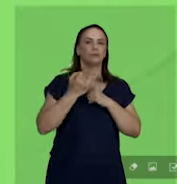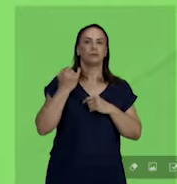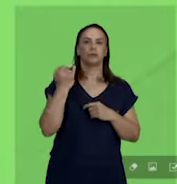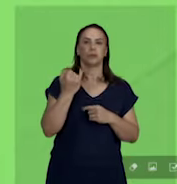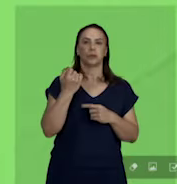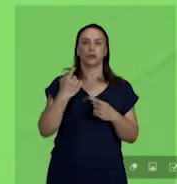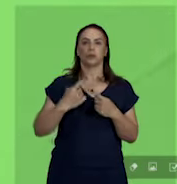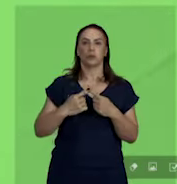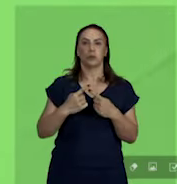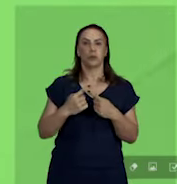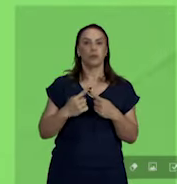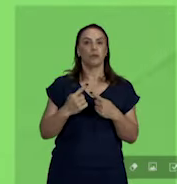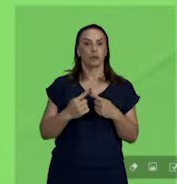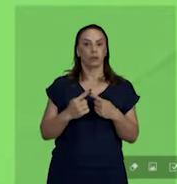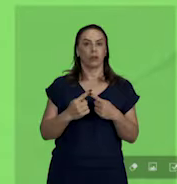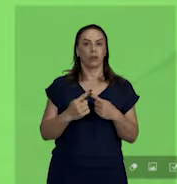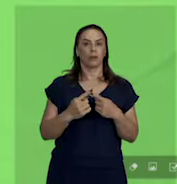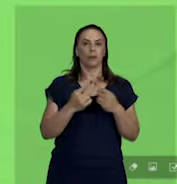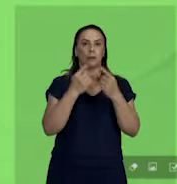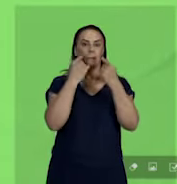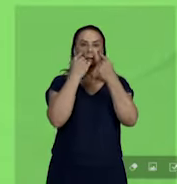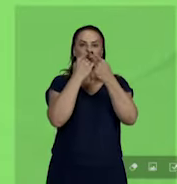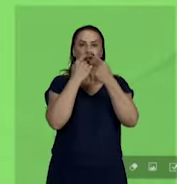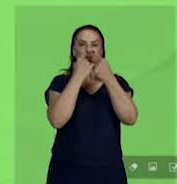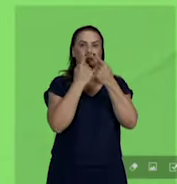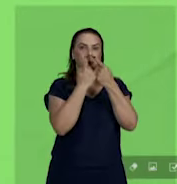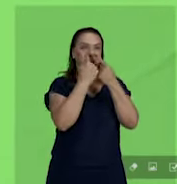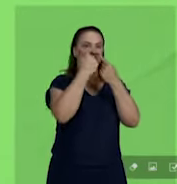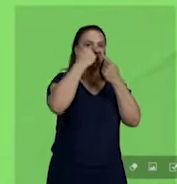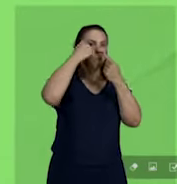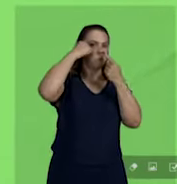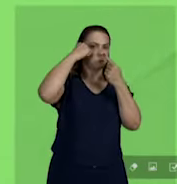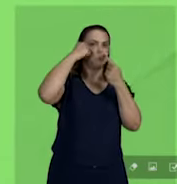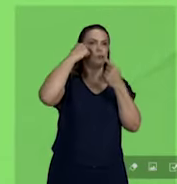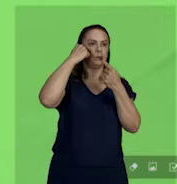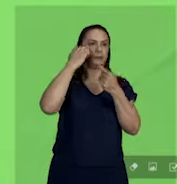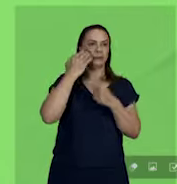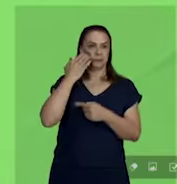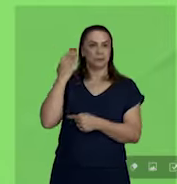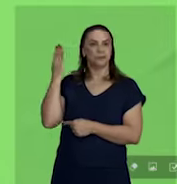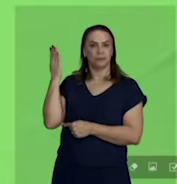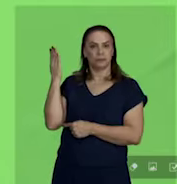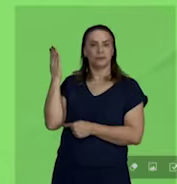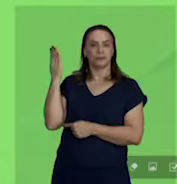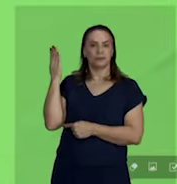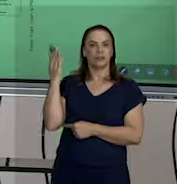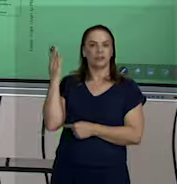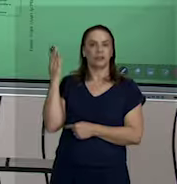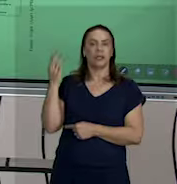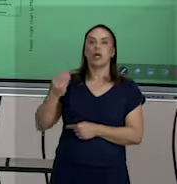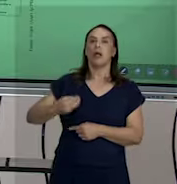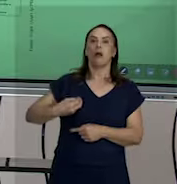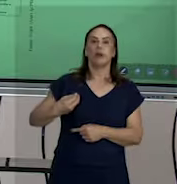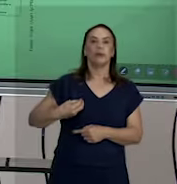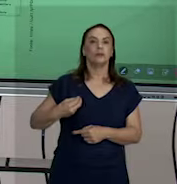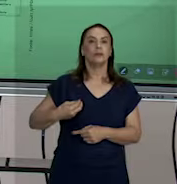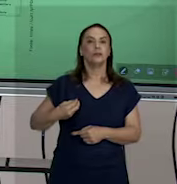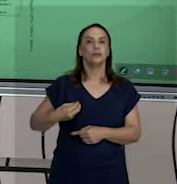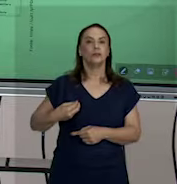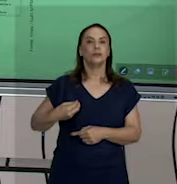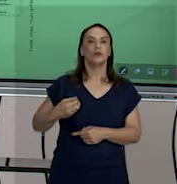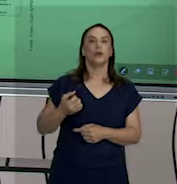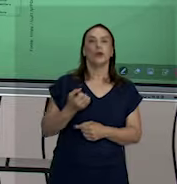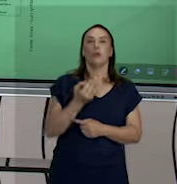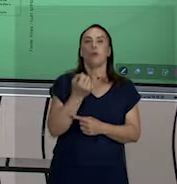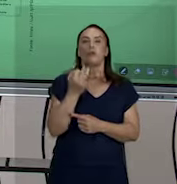porque dentro da cavidade nasal, que é essa região aqui, nós temos um número muito alto de